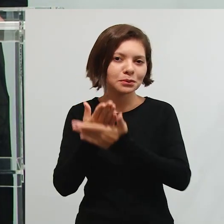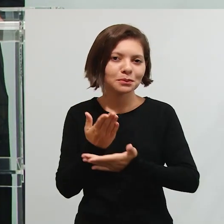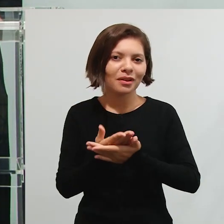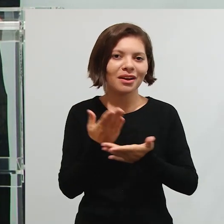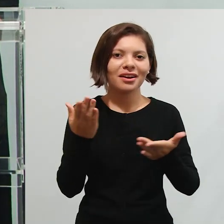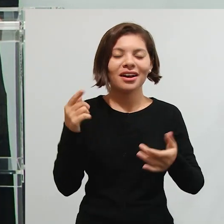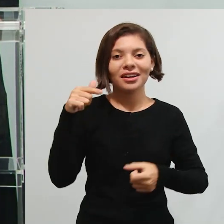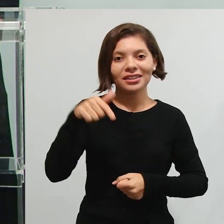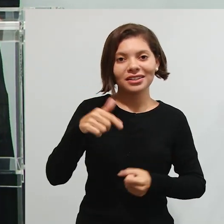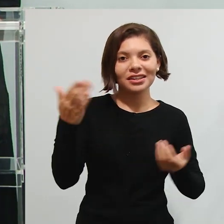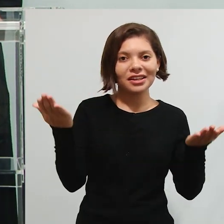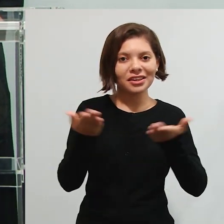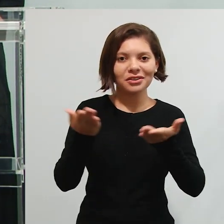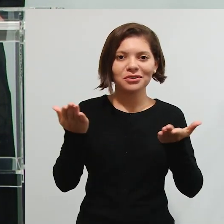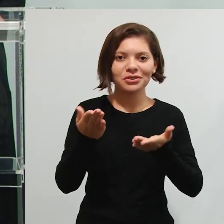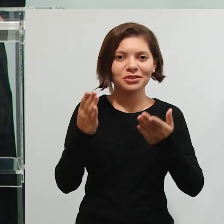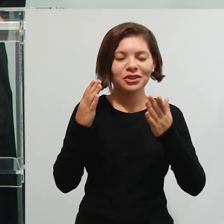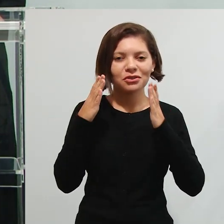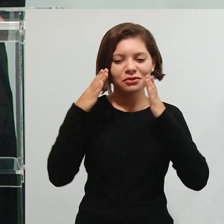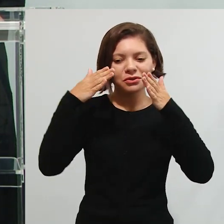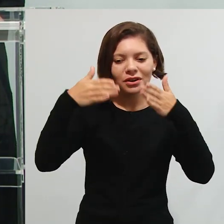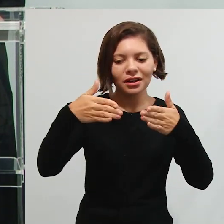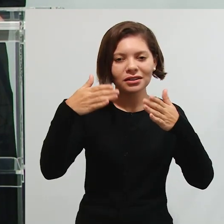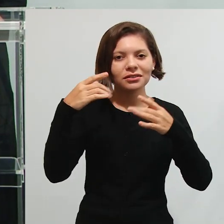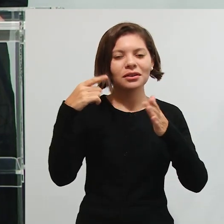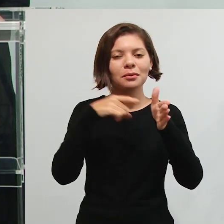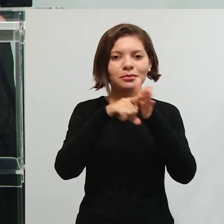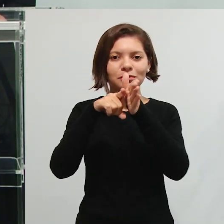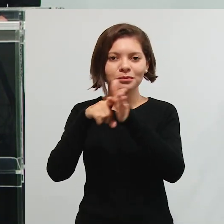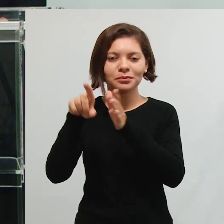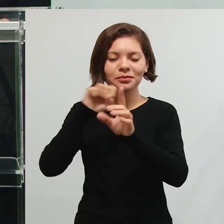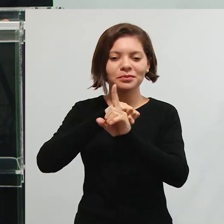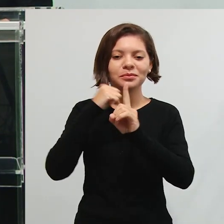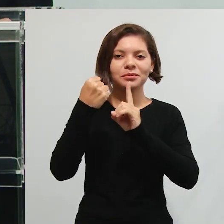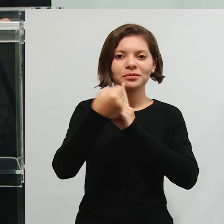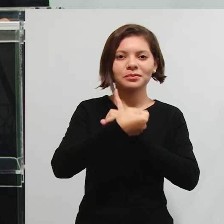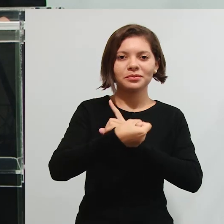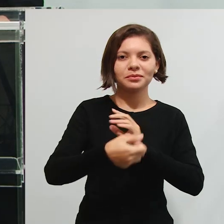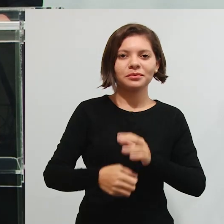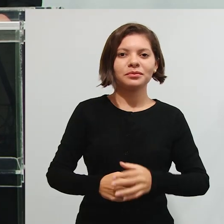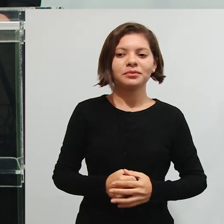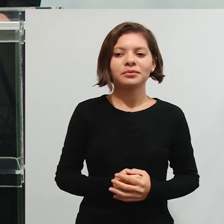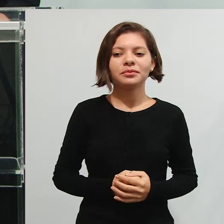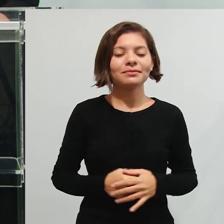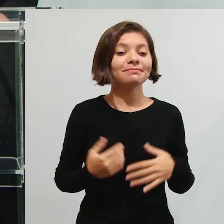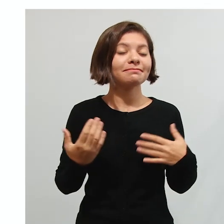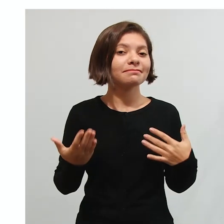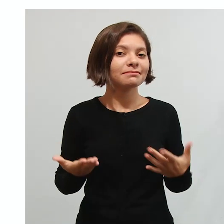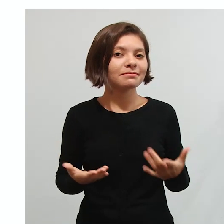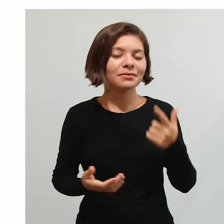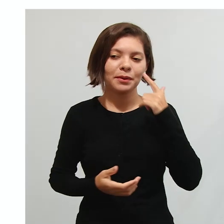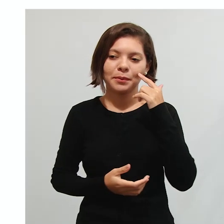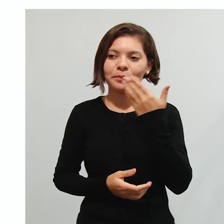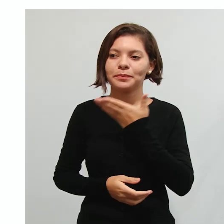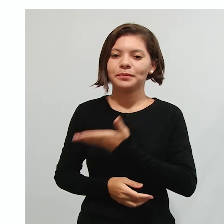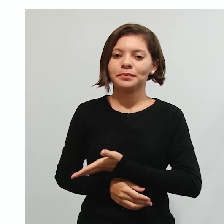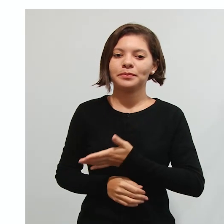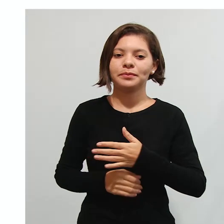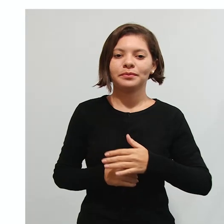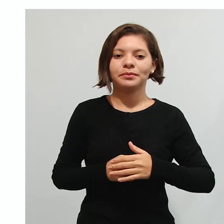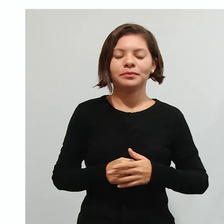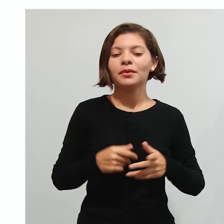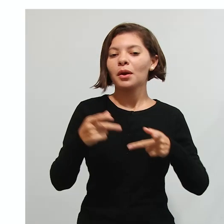tá mais focada aqui na questão eh das pesquisas sociais certo e aí a gente